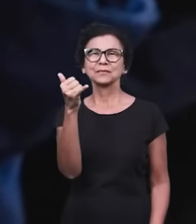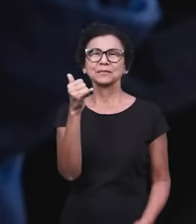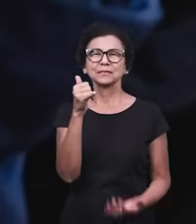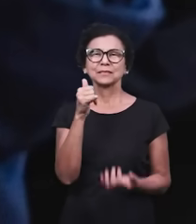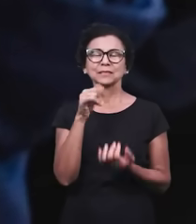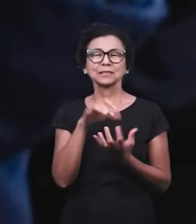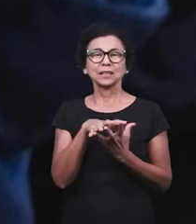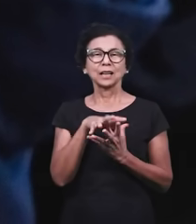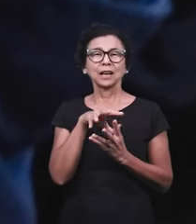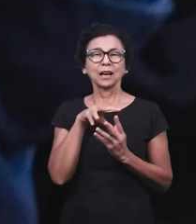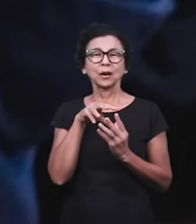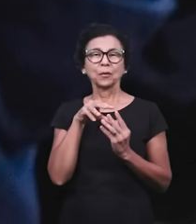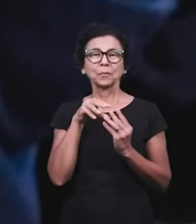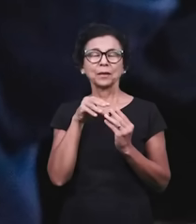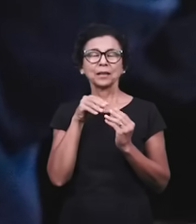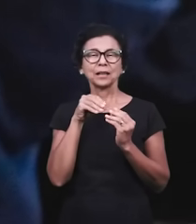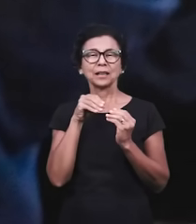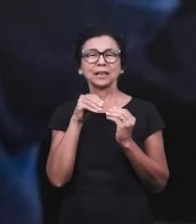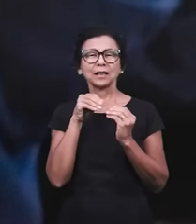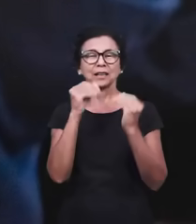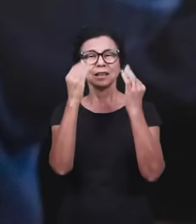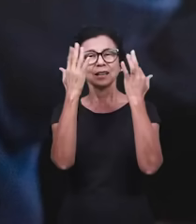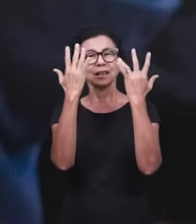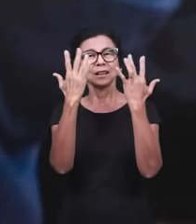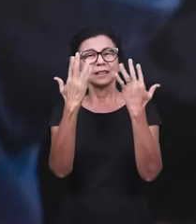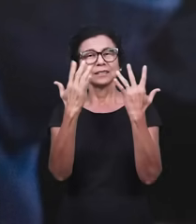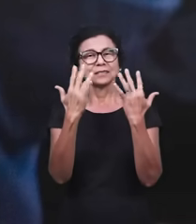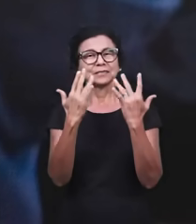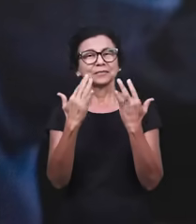quer alimentar Tua alma.